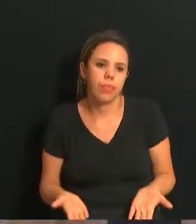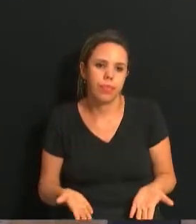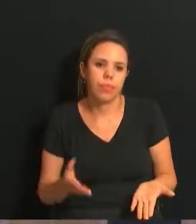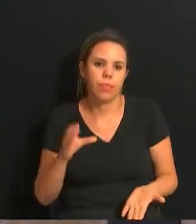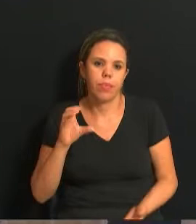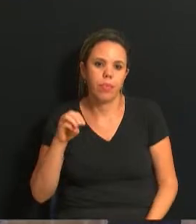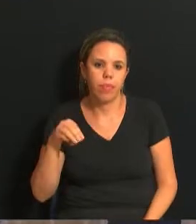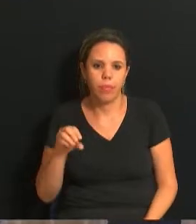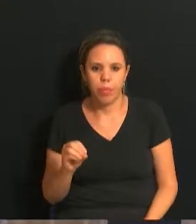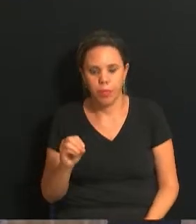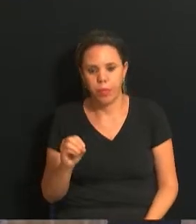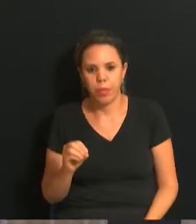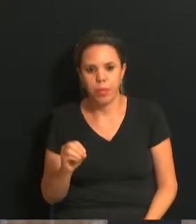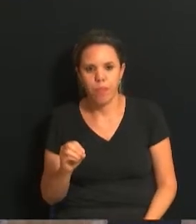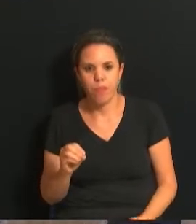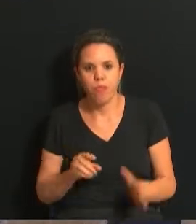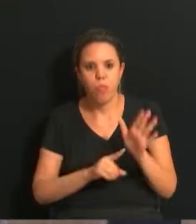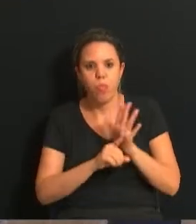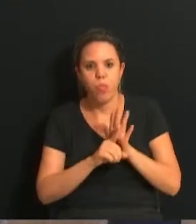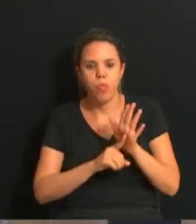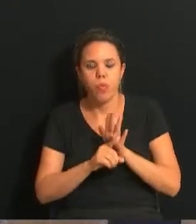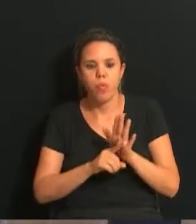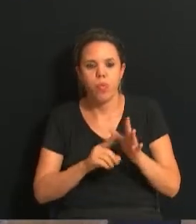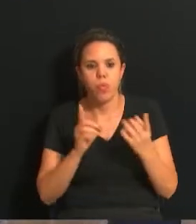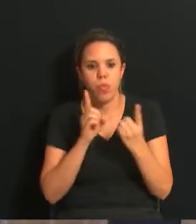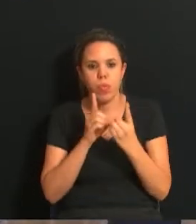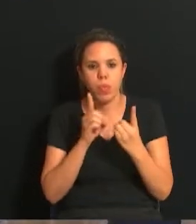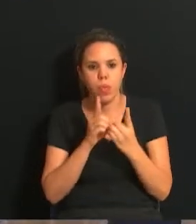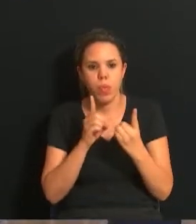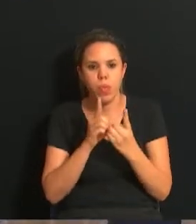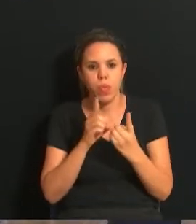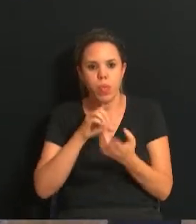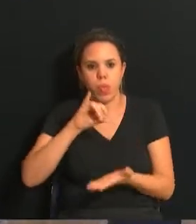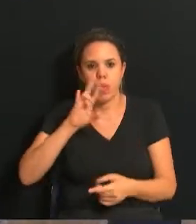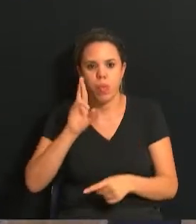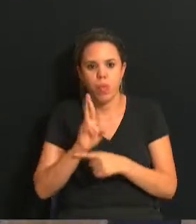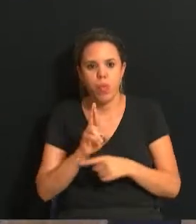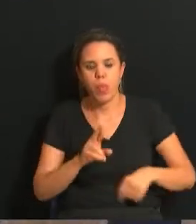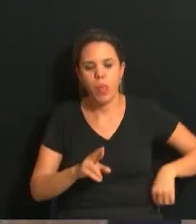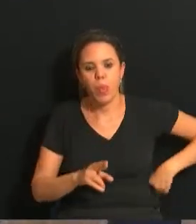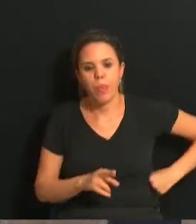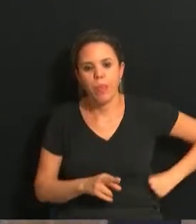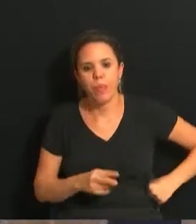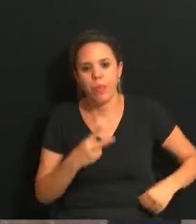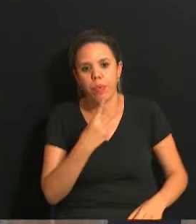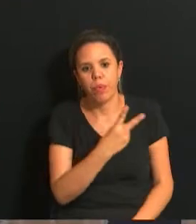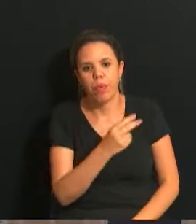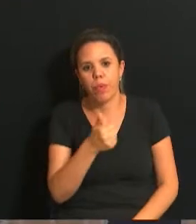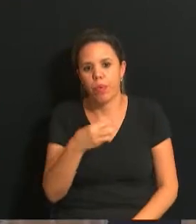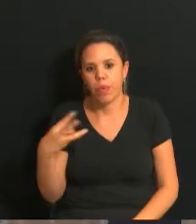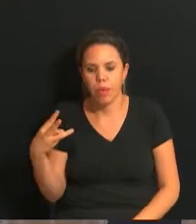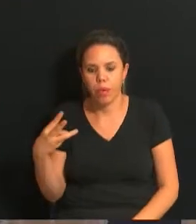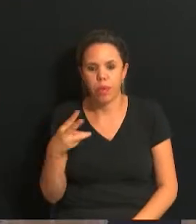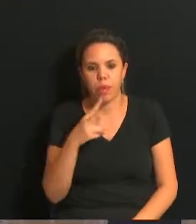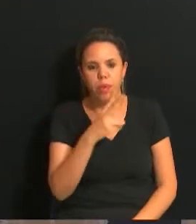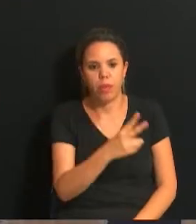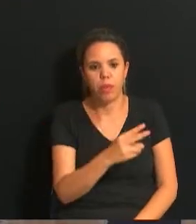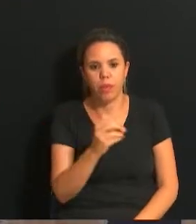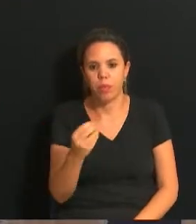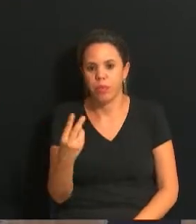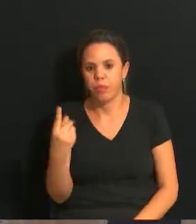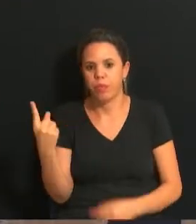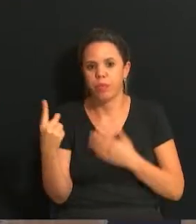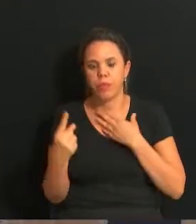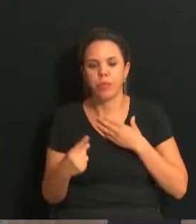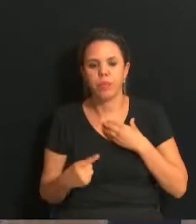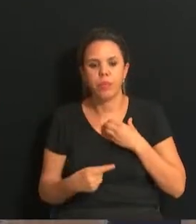CEAMO foi os dados de atendimento no centro de referência de 2013 a 2021.